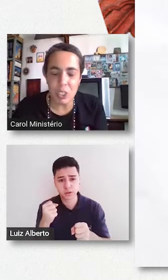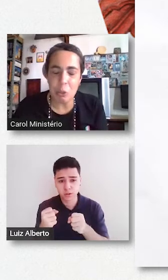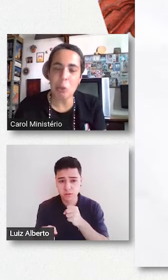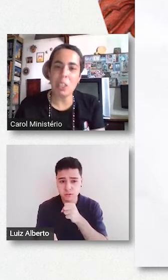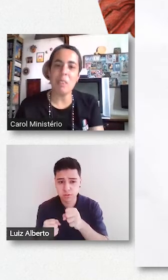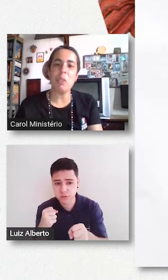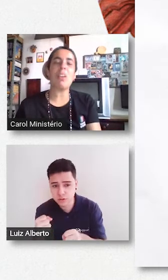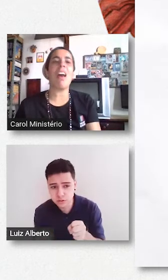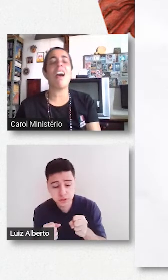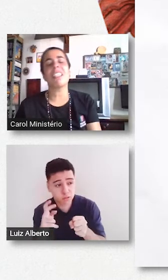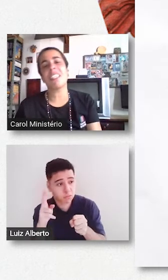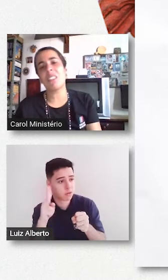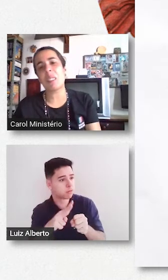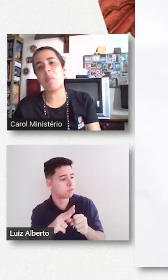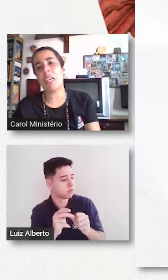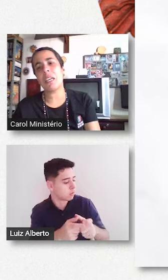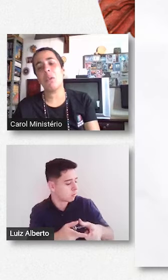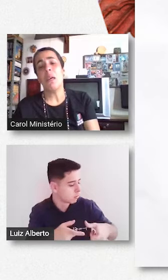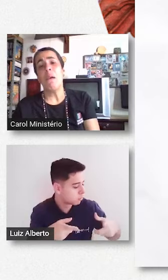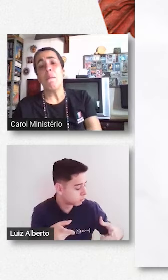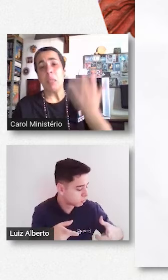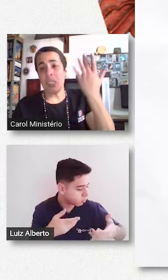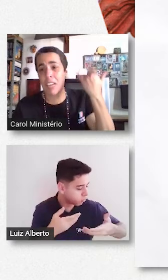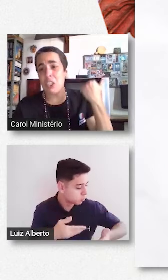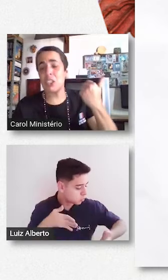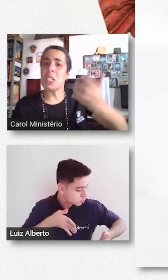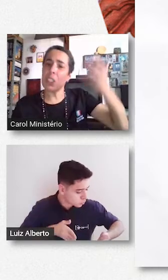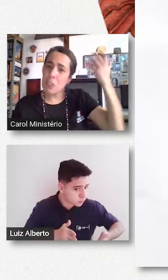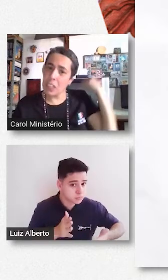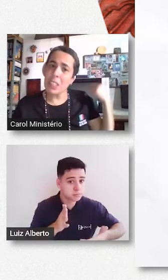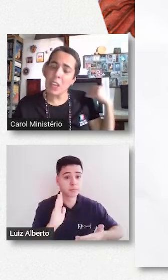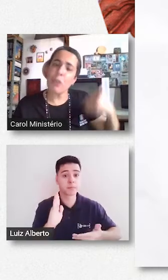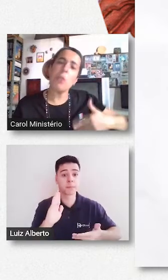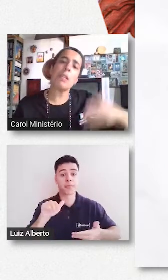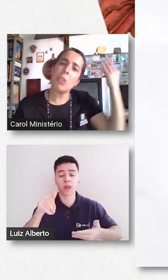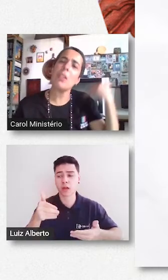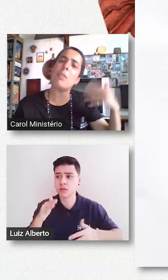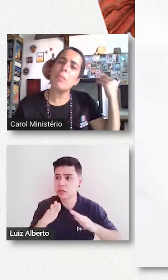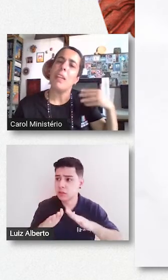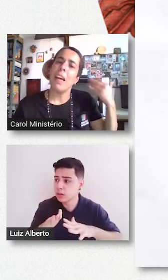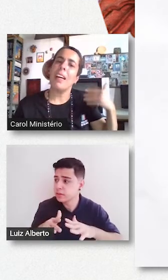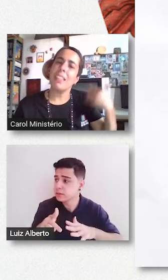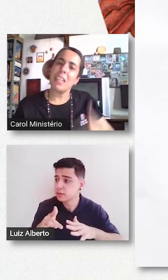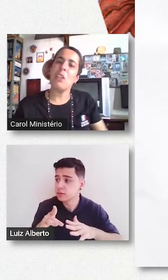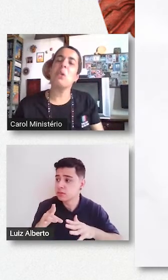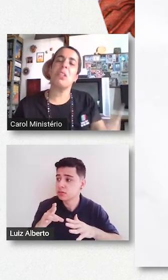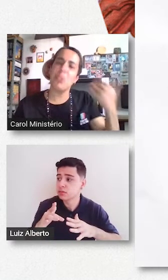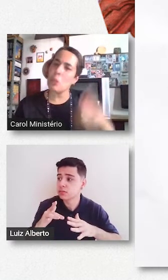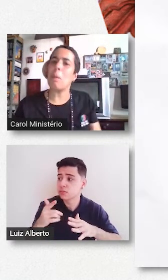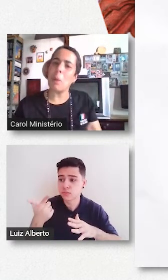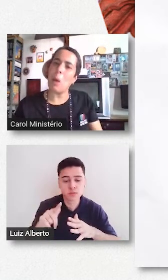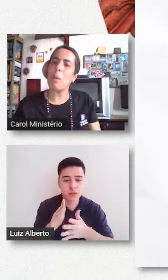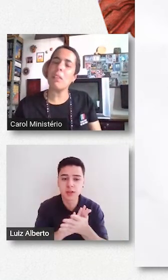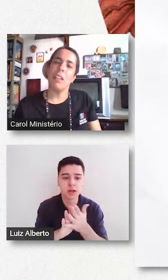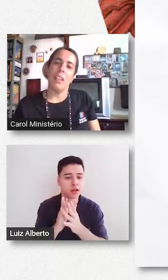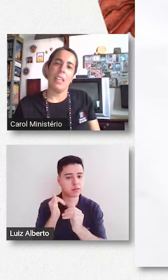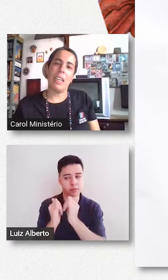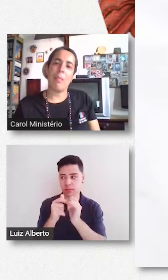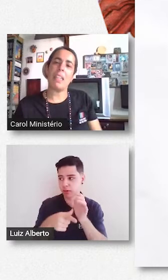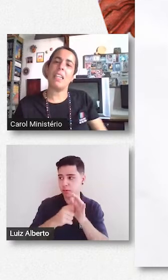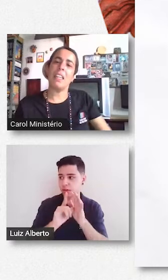da manjedoura é muito clássica do nascimento, e a gente às vezes fica sem informações anteriores sobre a